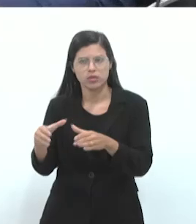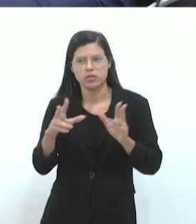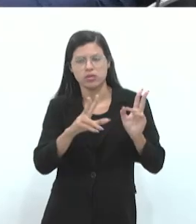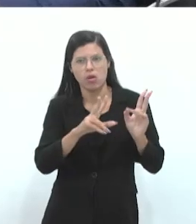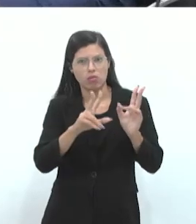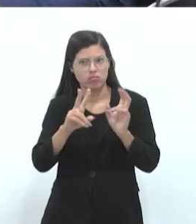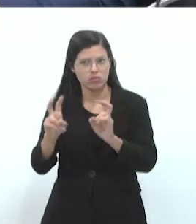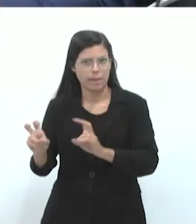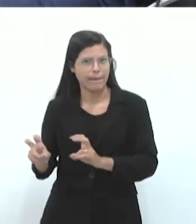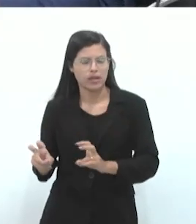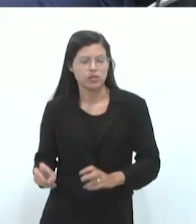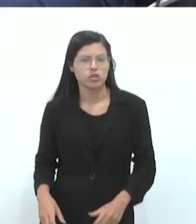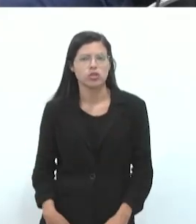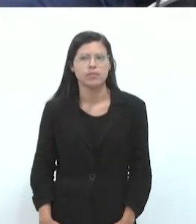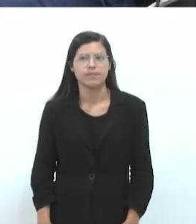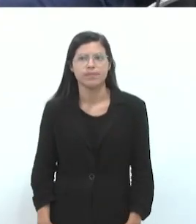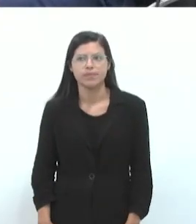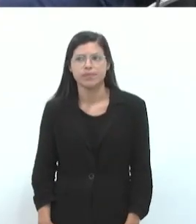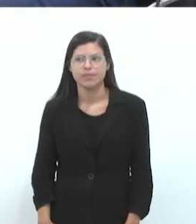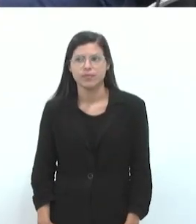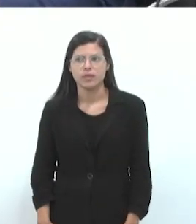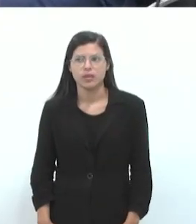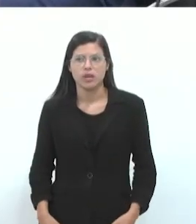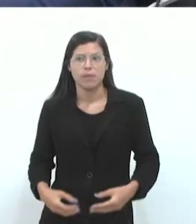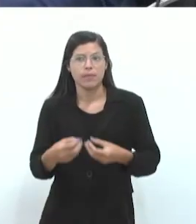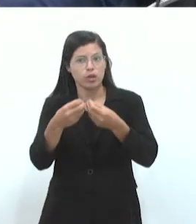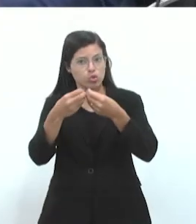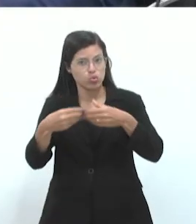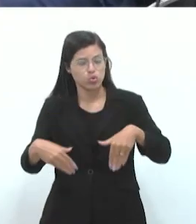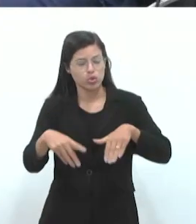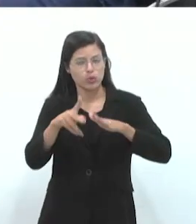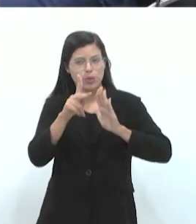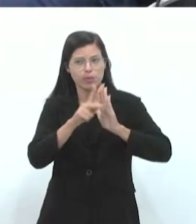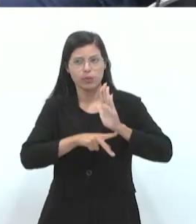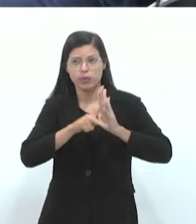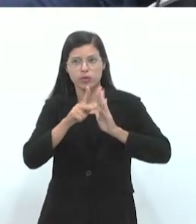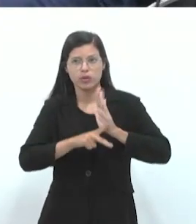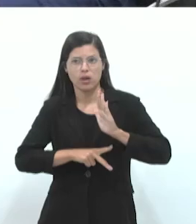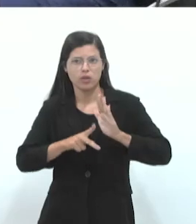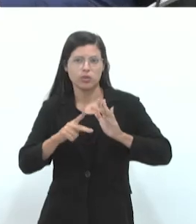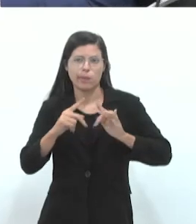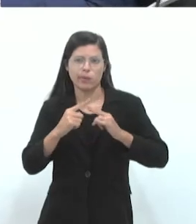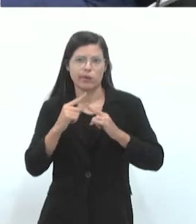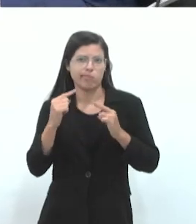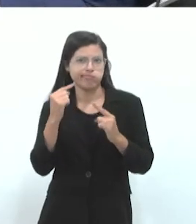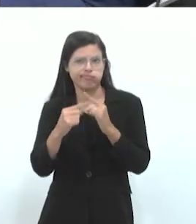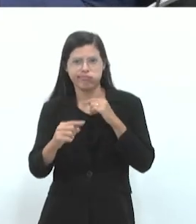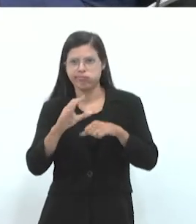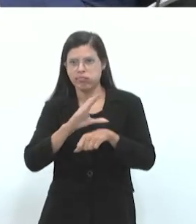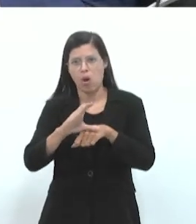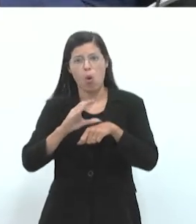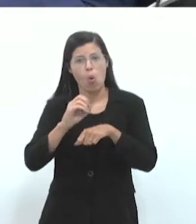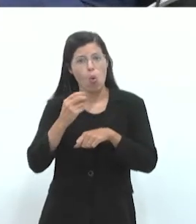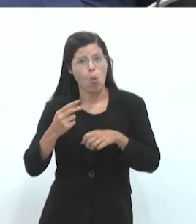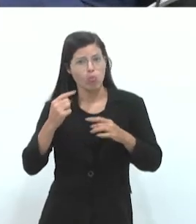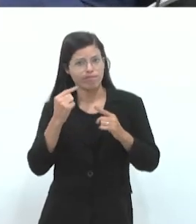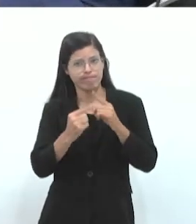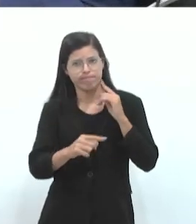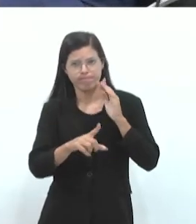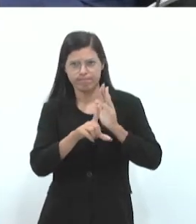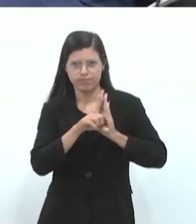permanentes, eles acabam estragando o projeto, seja trazendo o vício da inconstitucionalidade ou da ilegalidade.